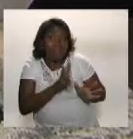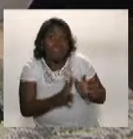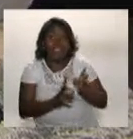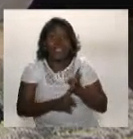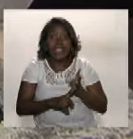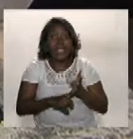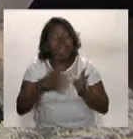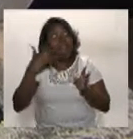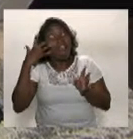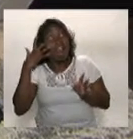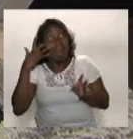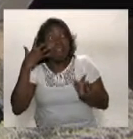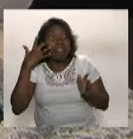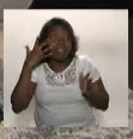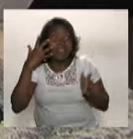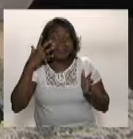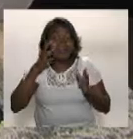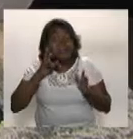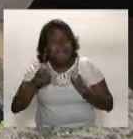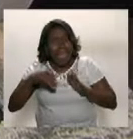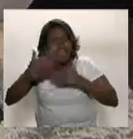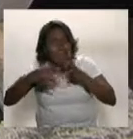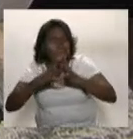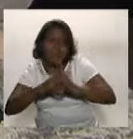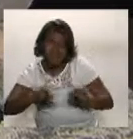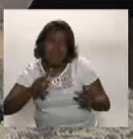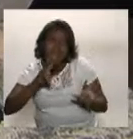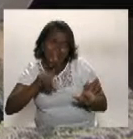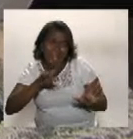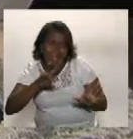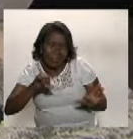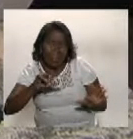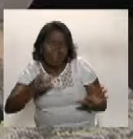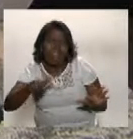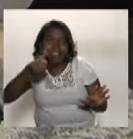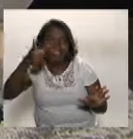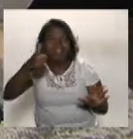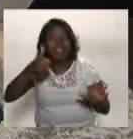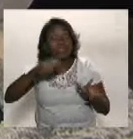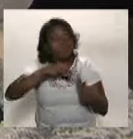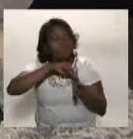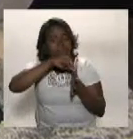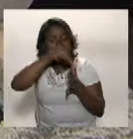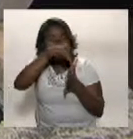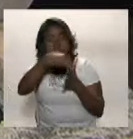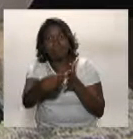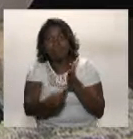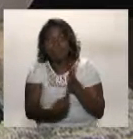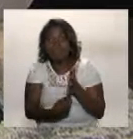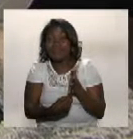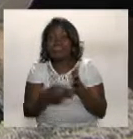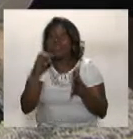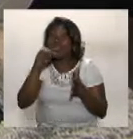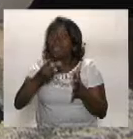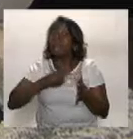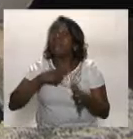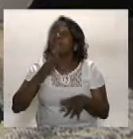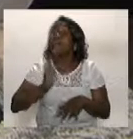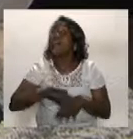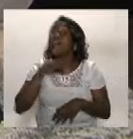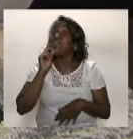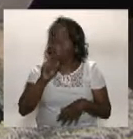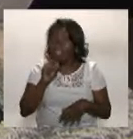mulher, porque depende economicamente desse marido, tem relações de afeto, tem filhos com esse homem, né? A mulher não